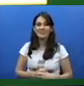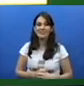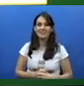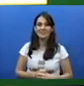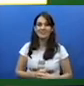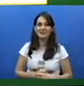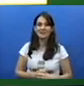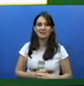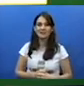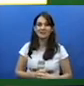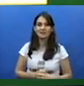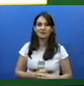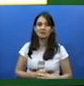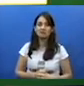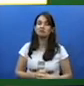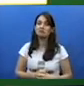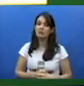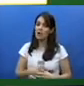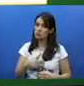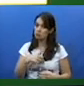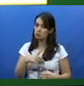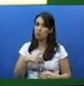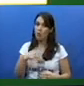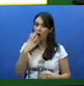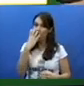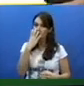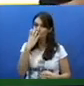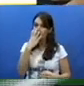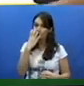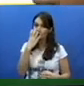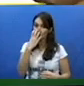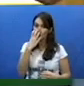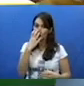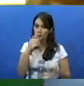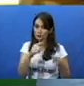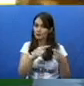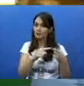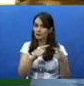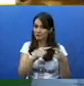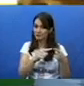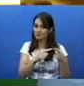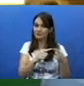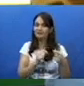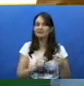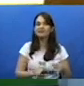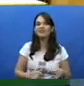Olha só. Era um cão da raça Bacê,